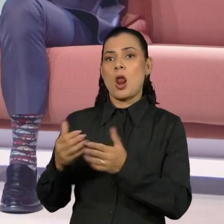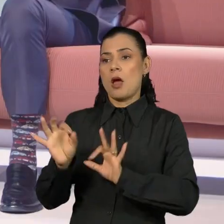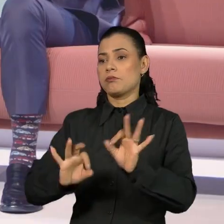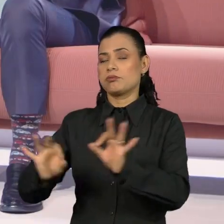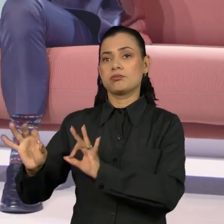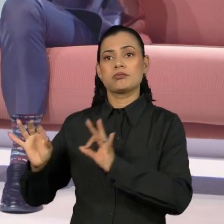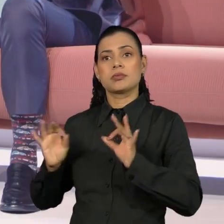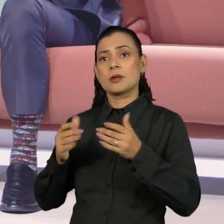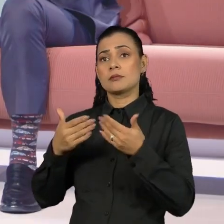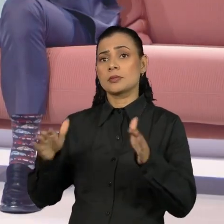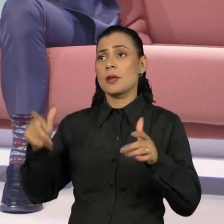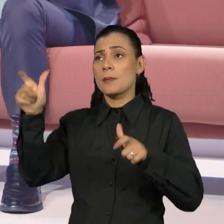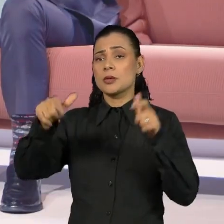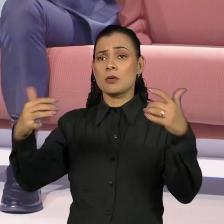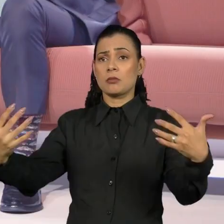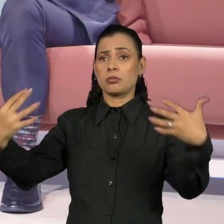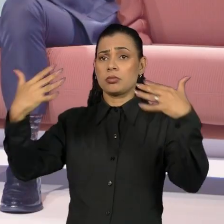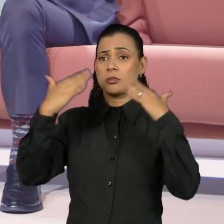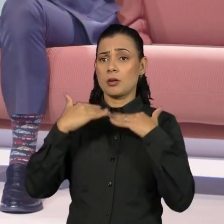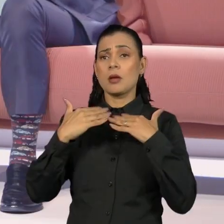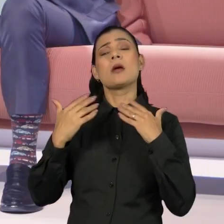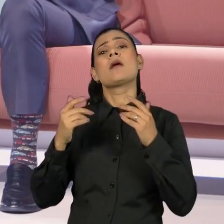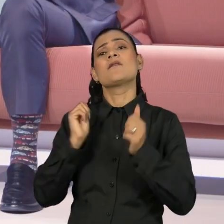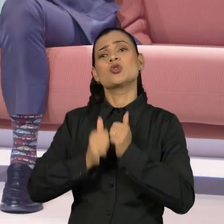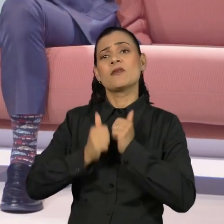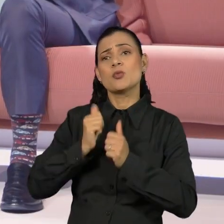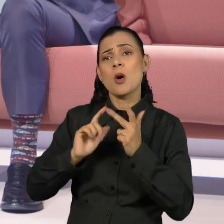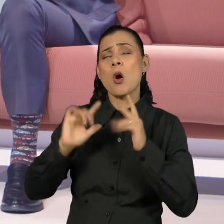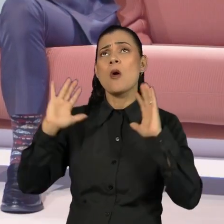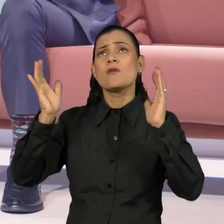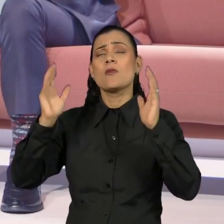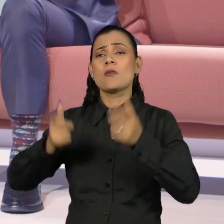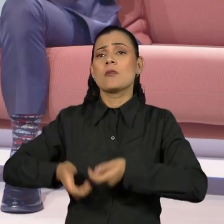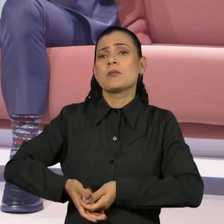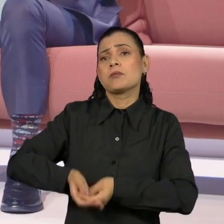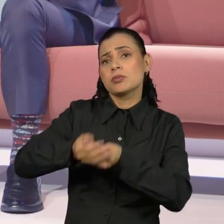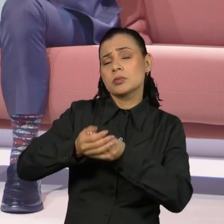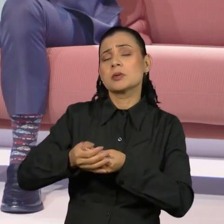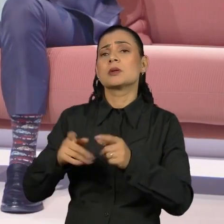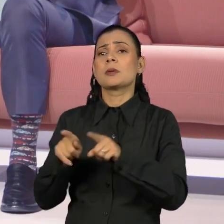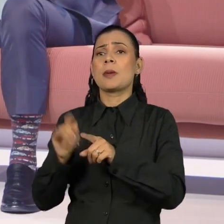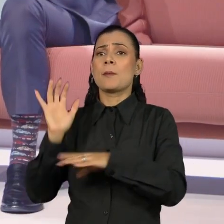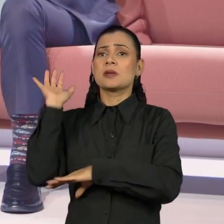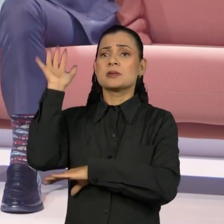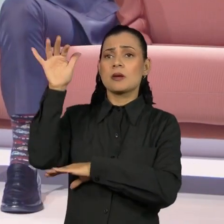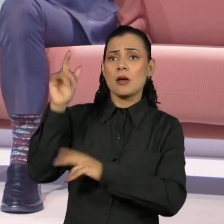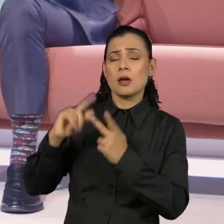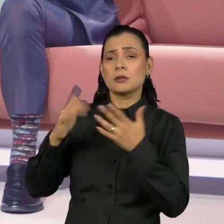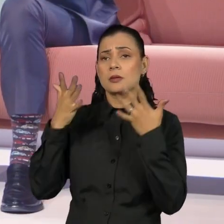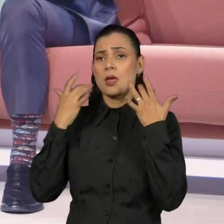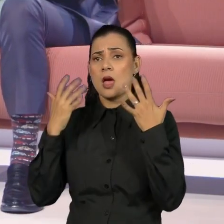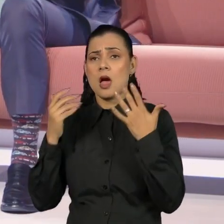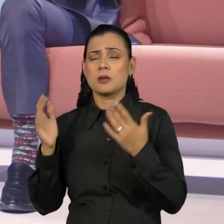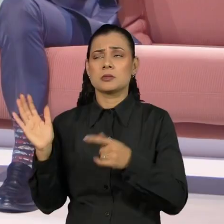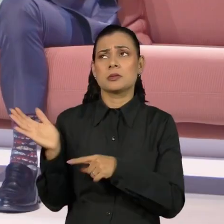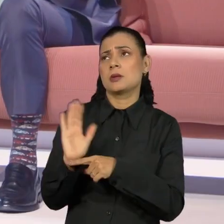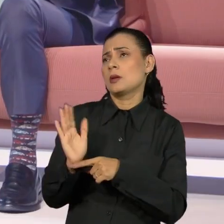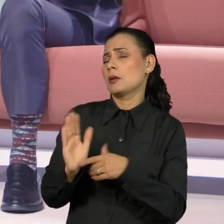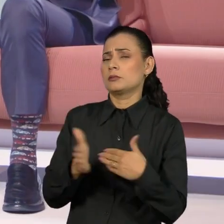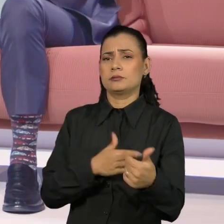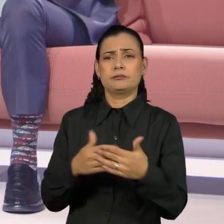para a comunidade ir para a escola, jogar futebol, vôlei, basquete, teatro,